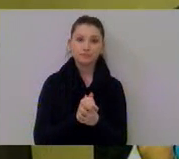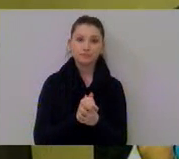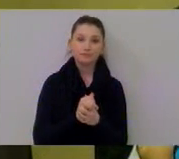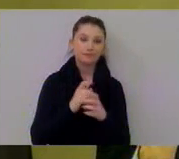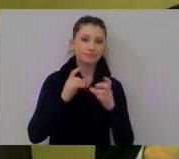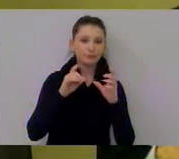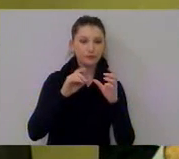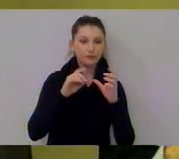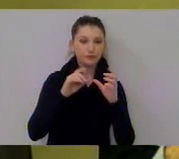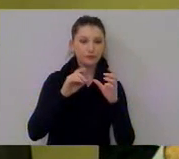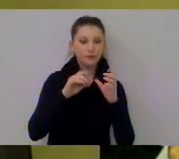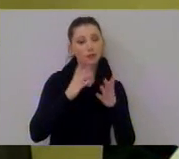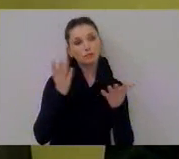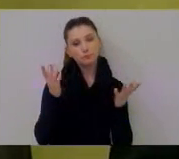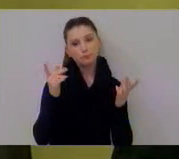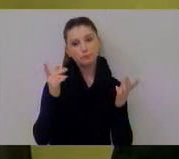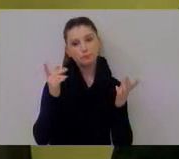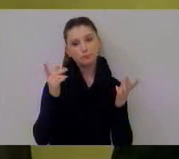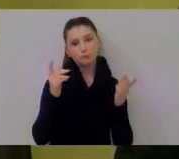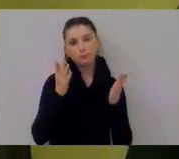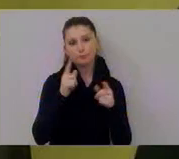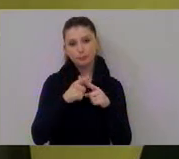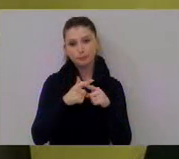a todos.